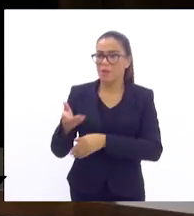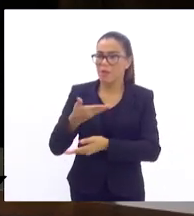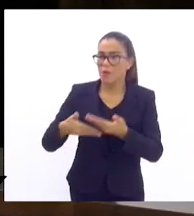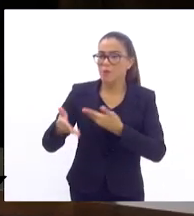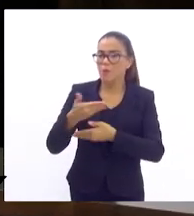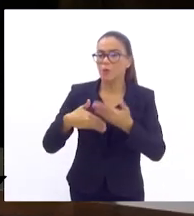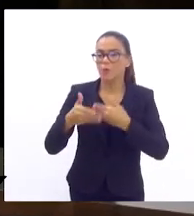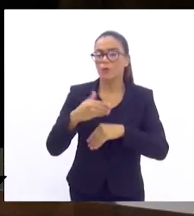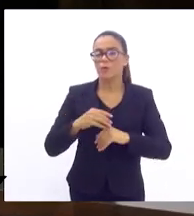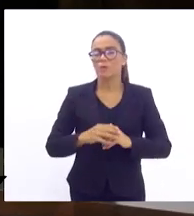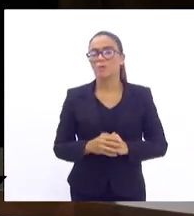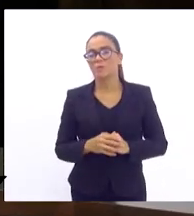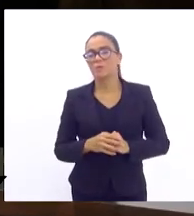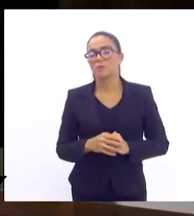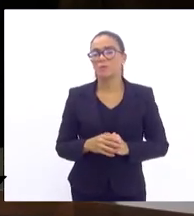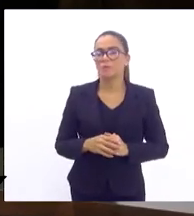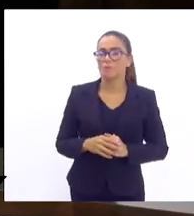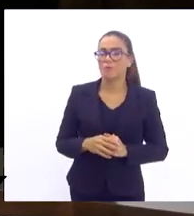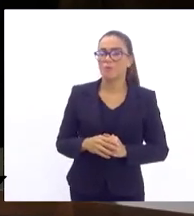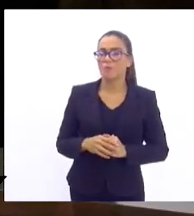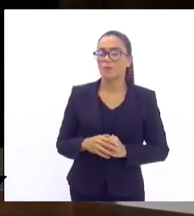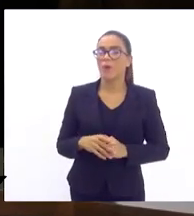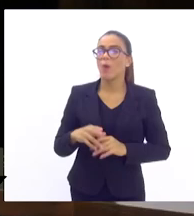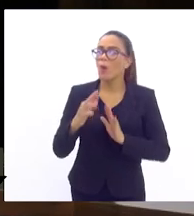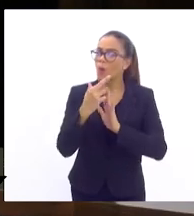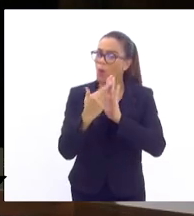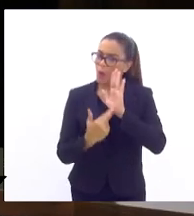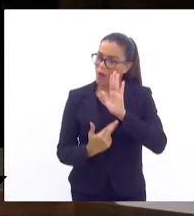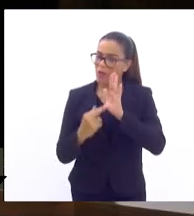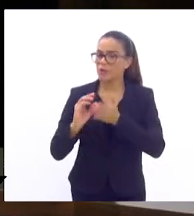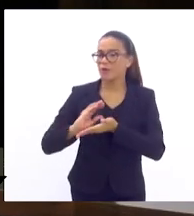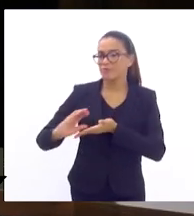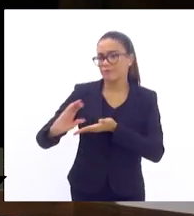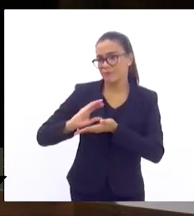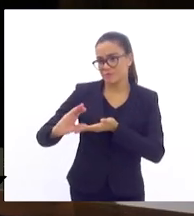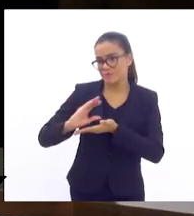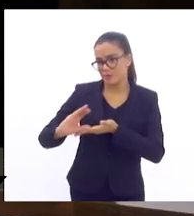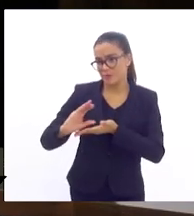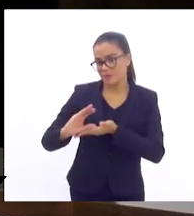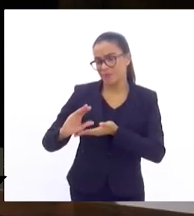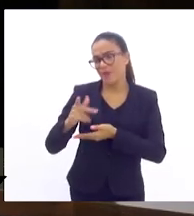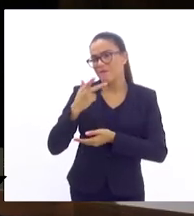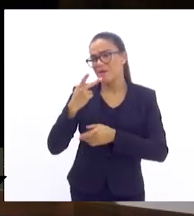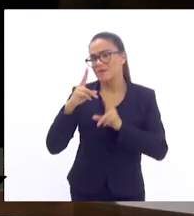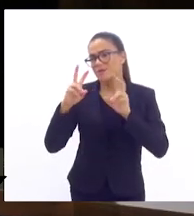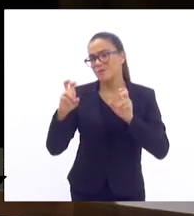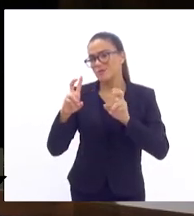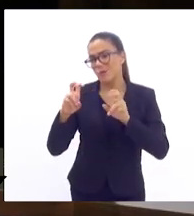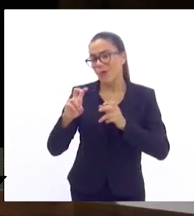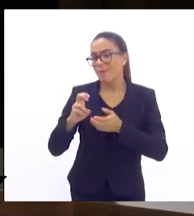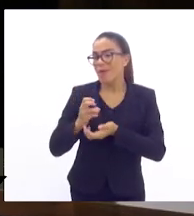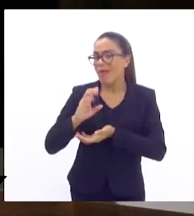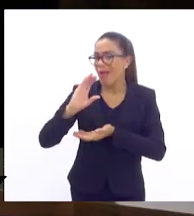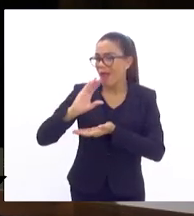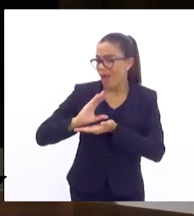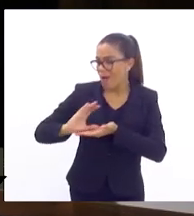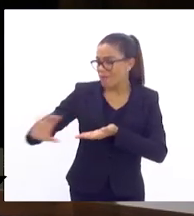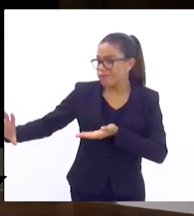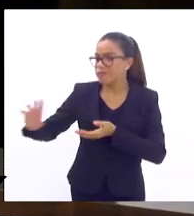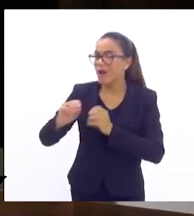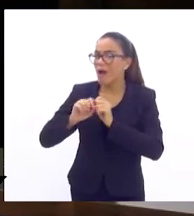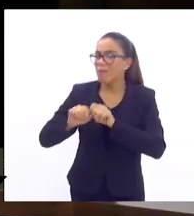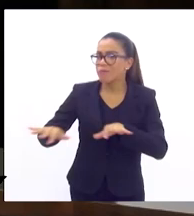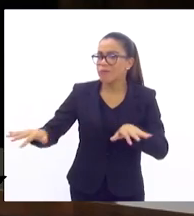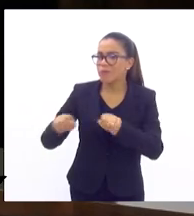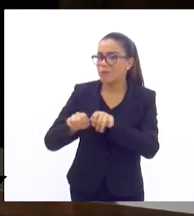os parlamentares aqui, o relatório desses investimentos. E aí, quando a gente fala em abastecimento de água, Águas do Rio menciona